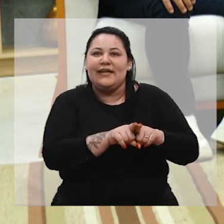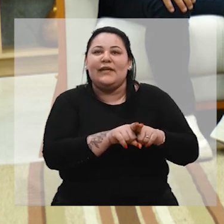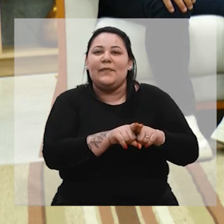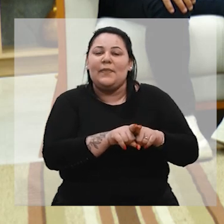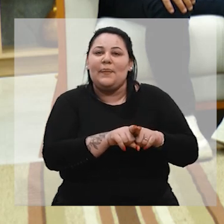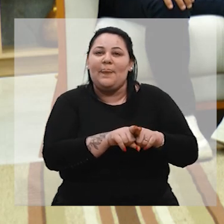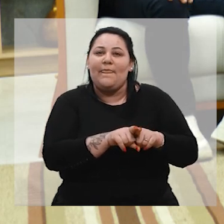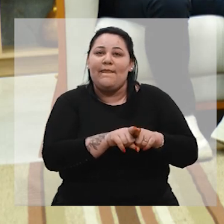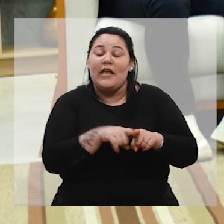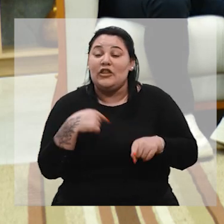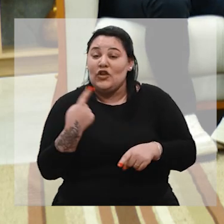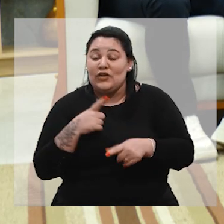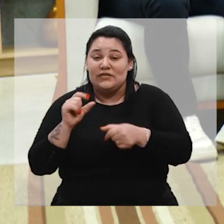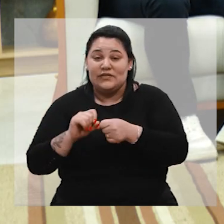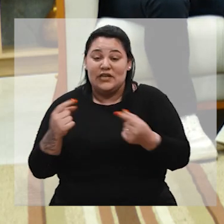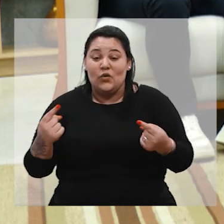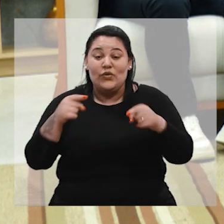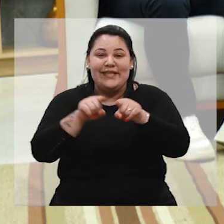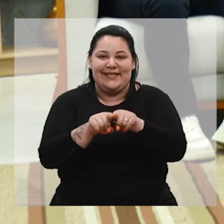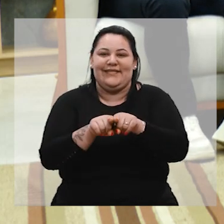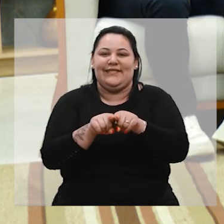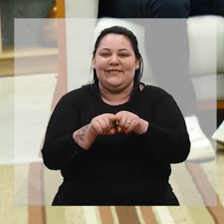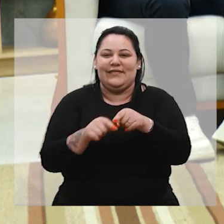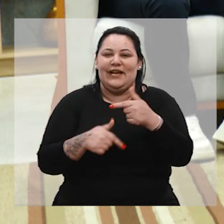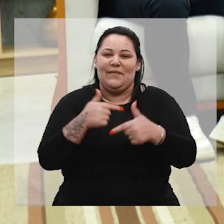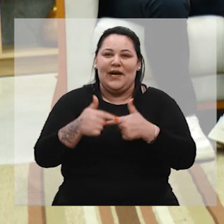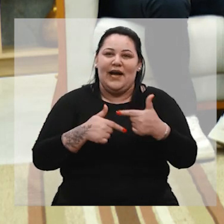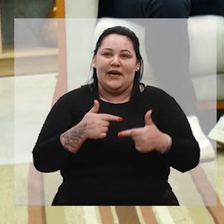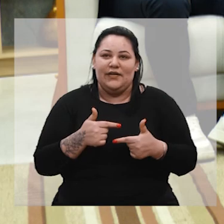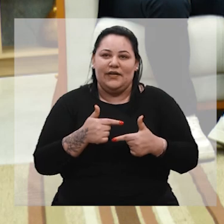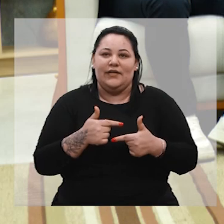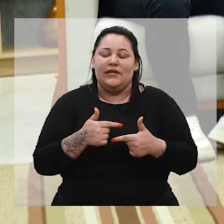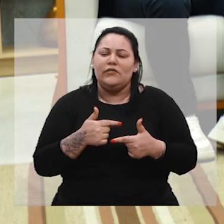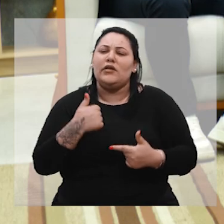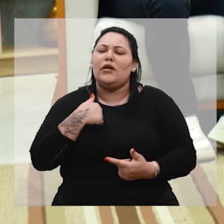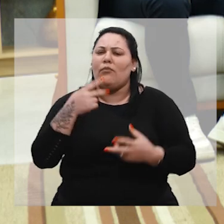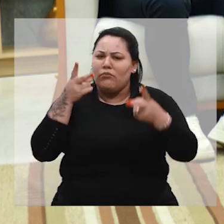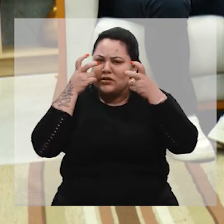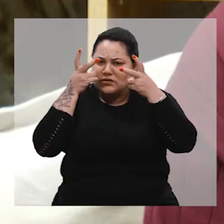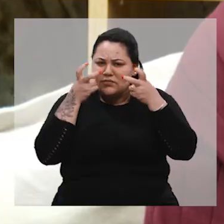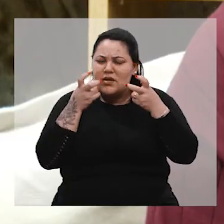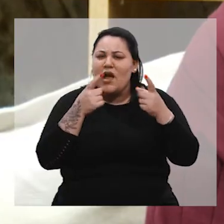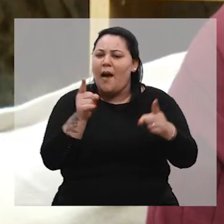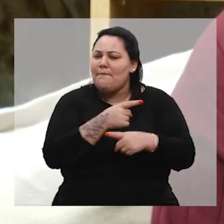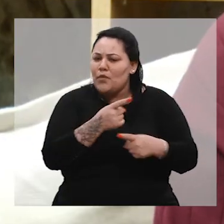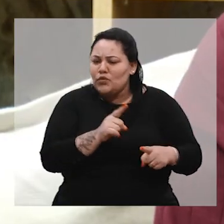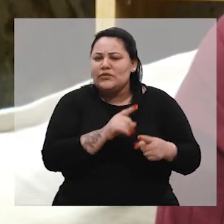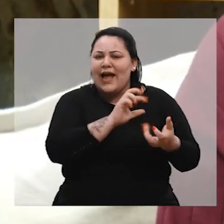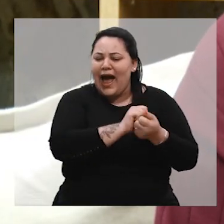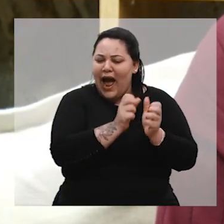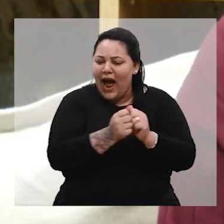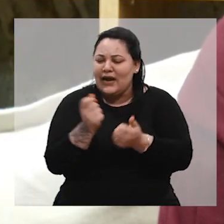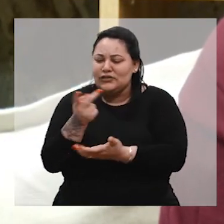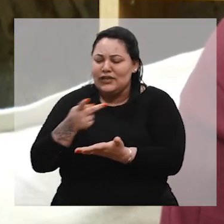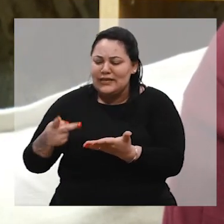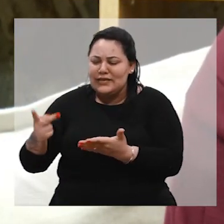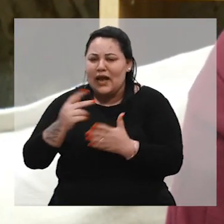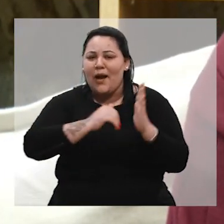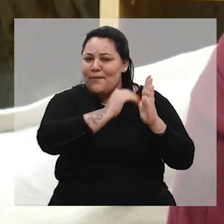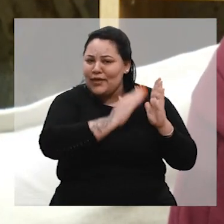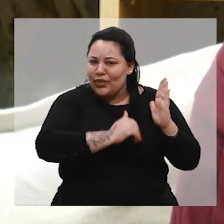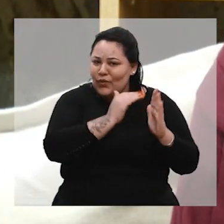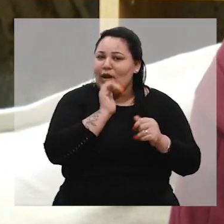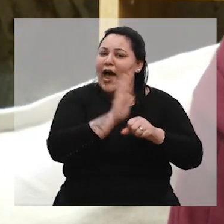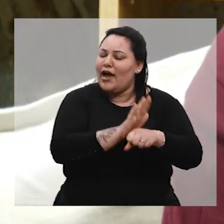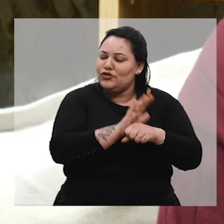junto com a professora referência, a gente fazia esse trabalho junto com elas e o quanto a música, a arte, o próprio